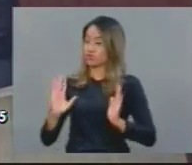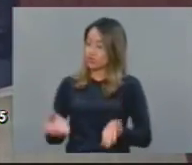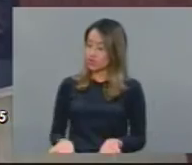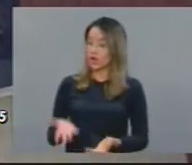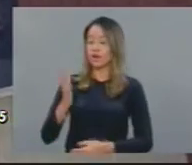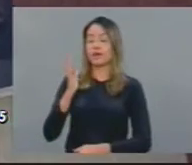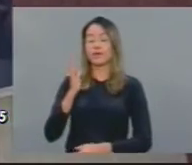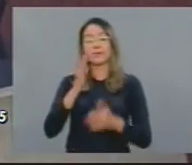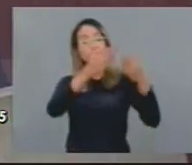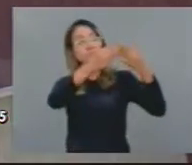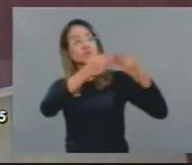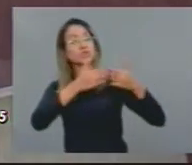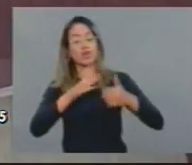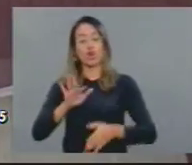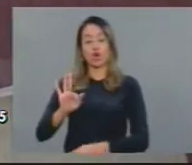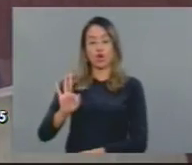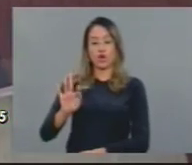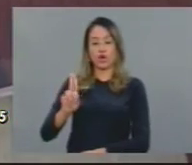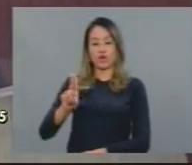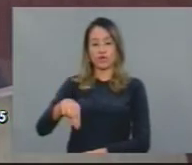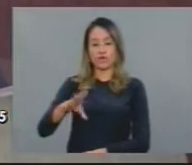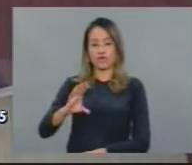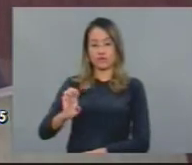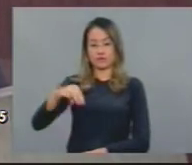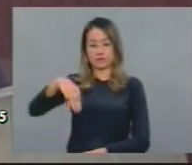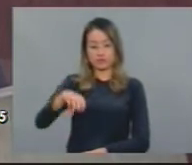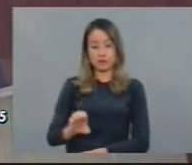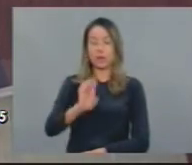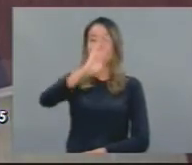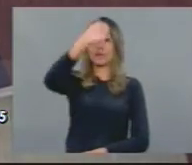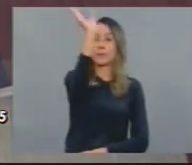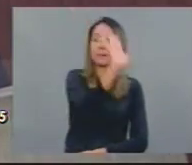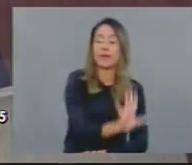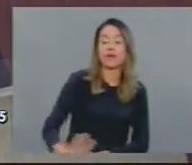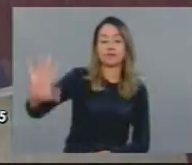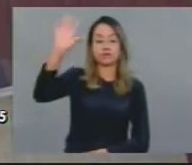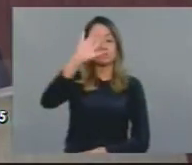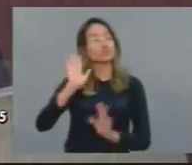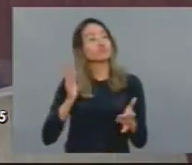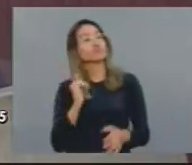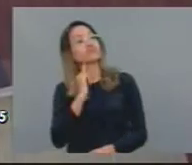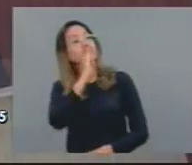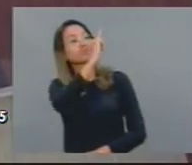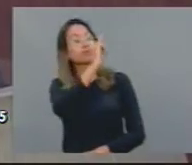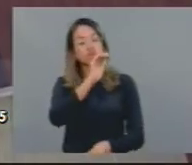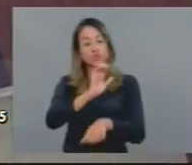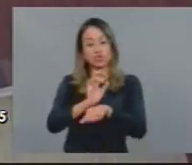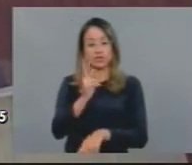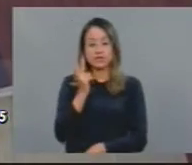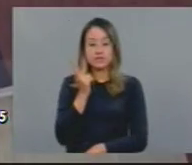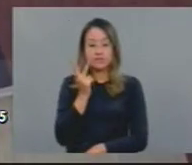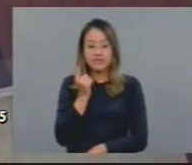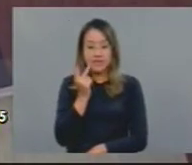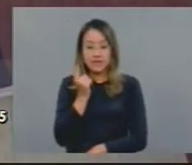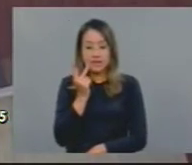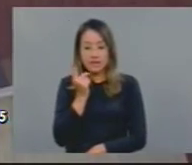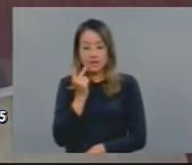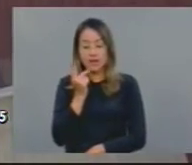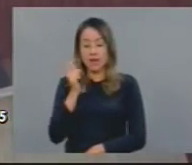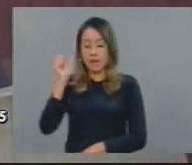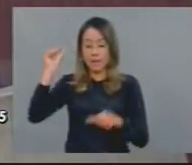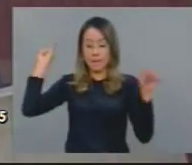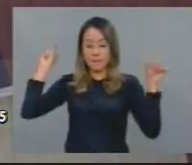isso. E os senhores e senhoras que estão na gestão do Estado têm que reconhecer, porque é necessário, inclusive,